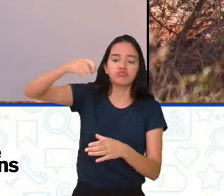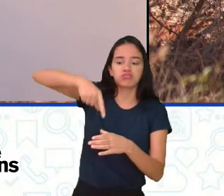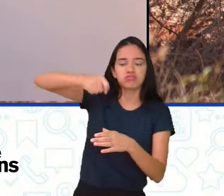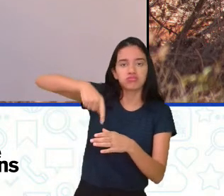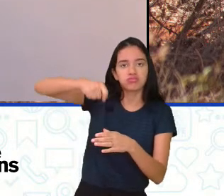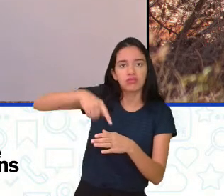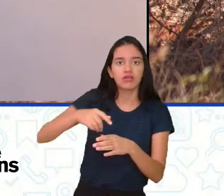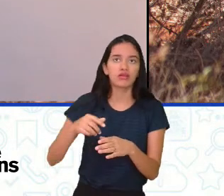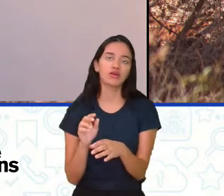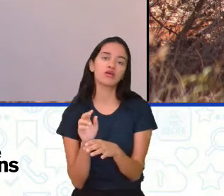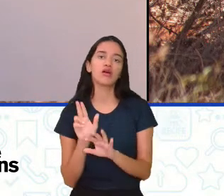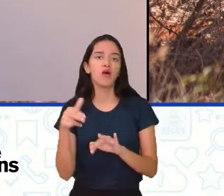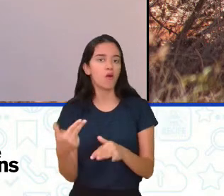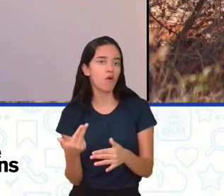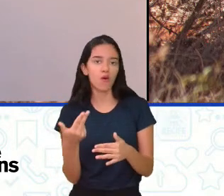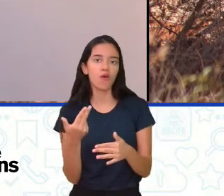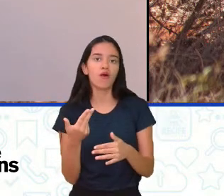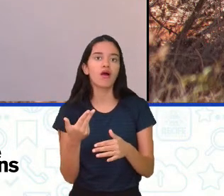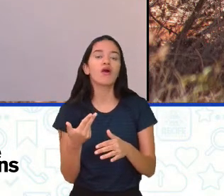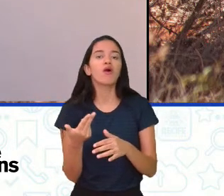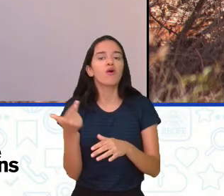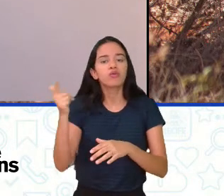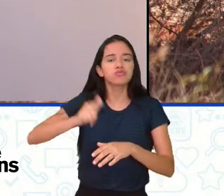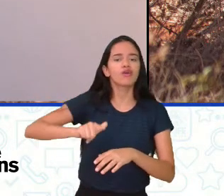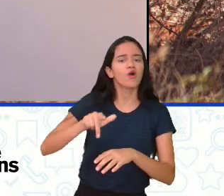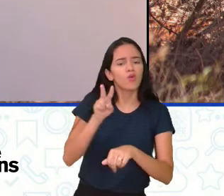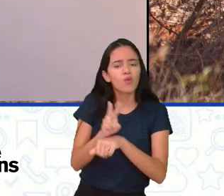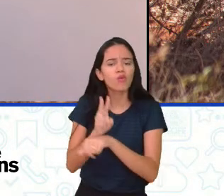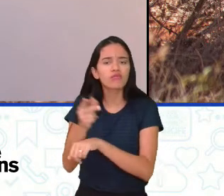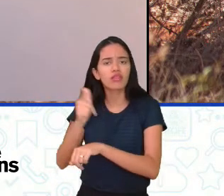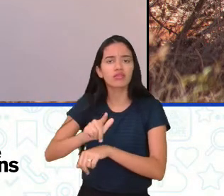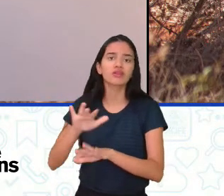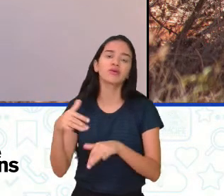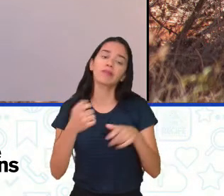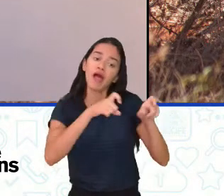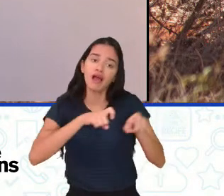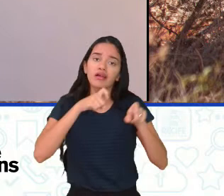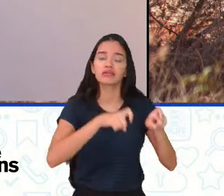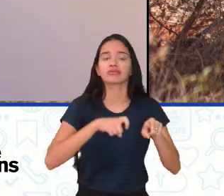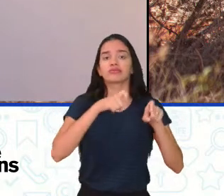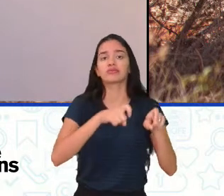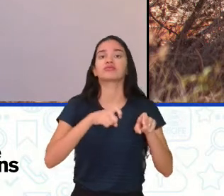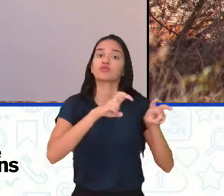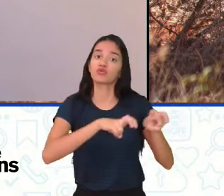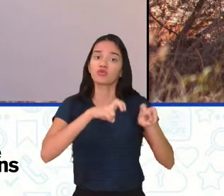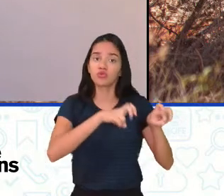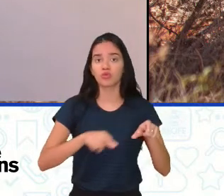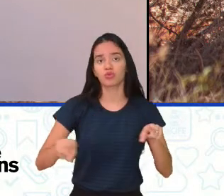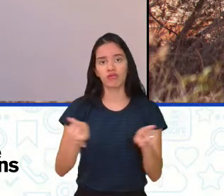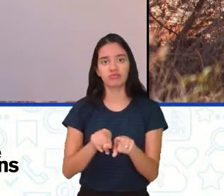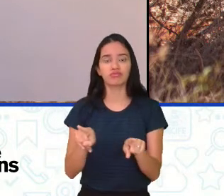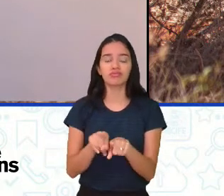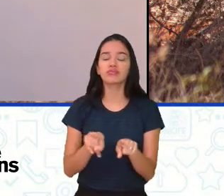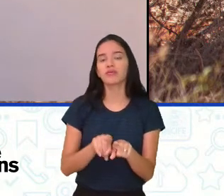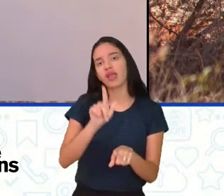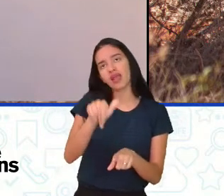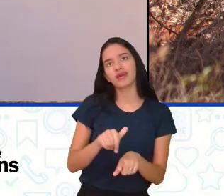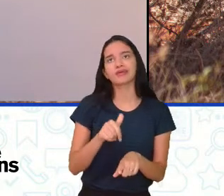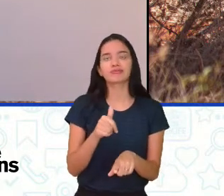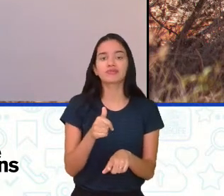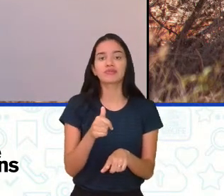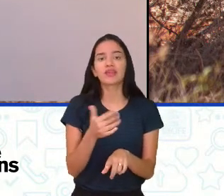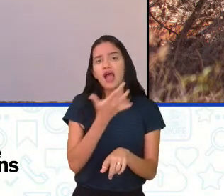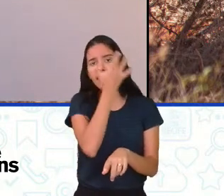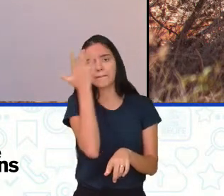terra, fazer pasto, renovar pasto, para agricultura de larga escala.